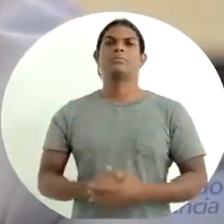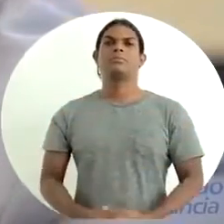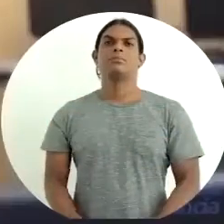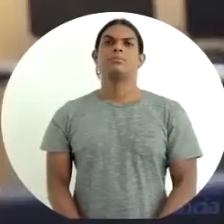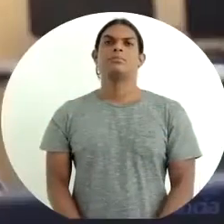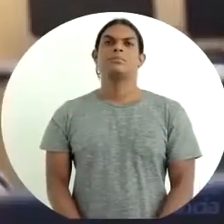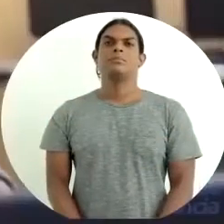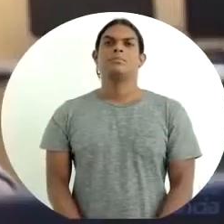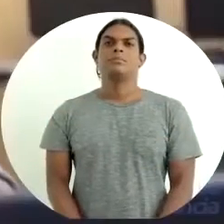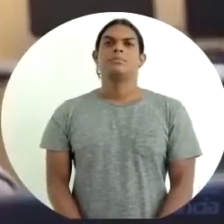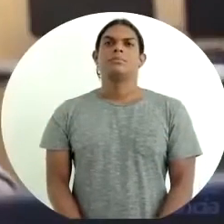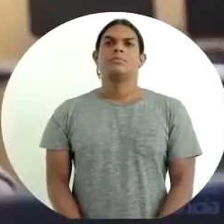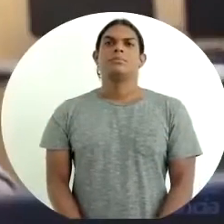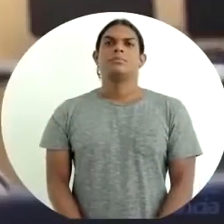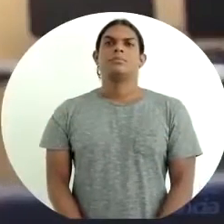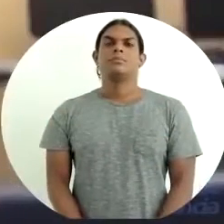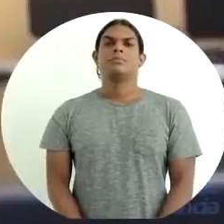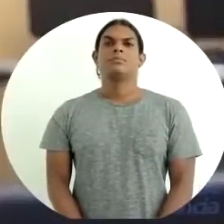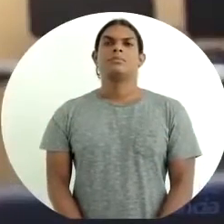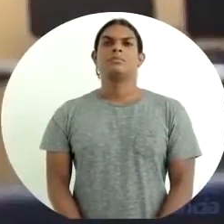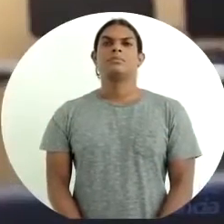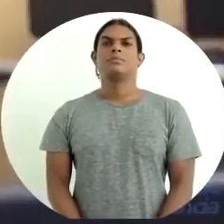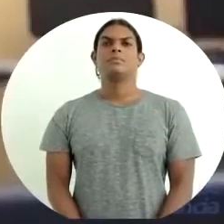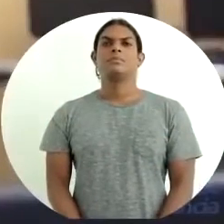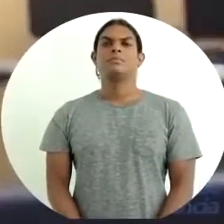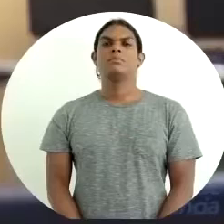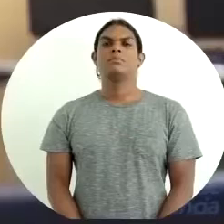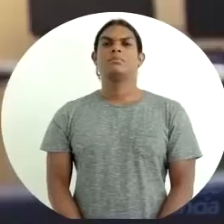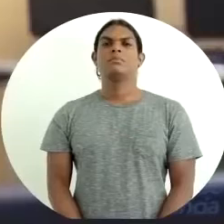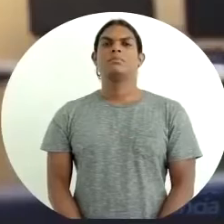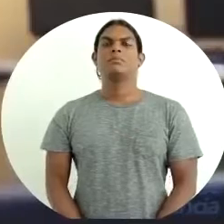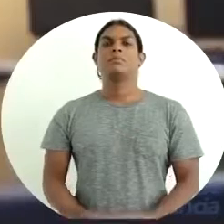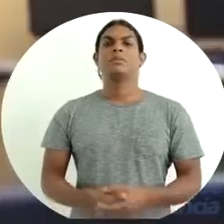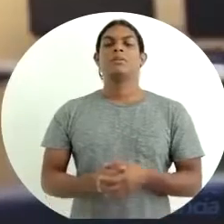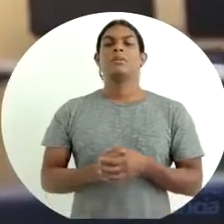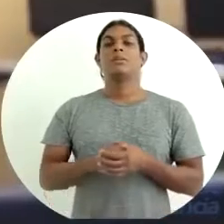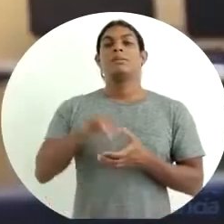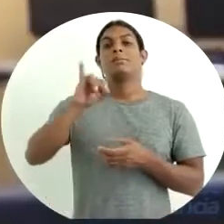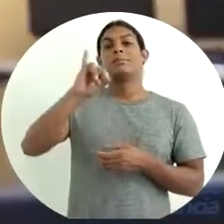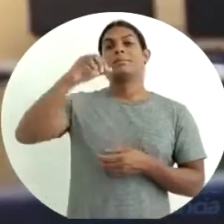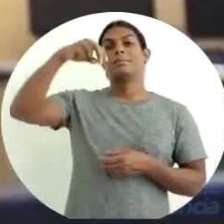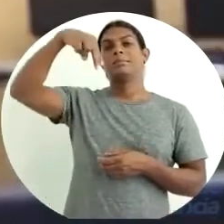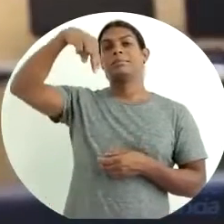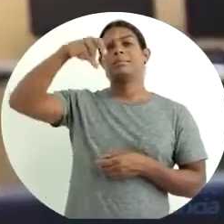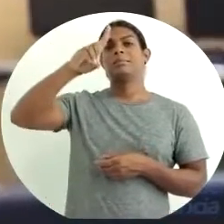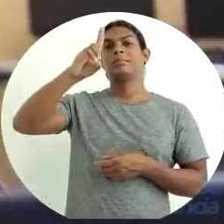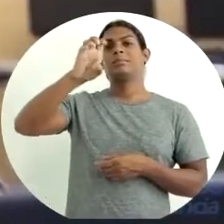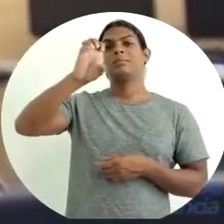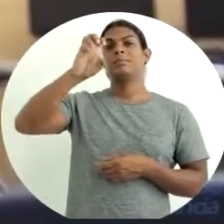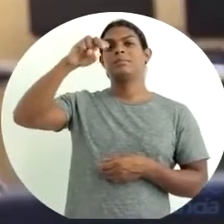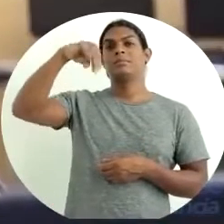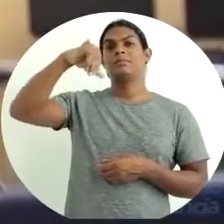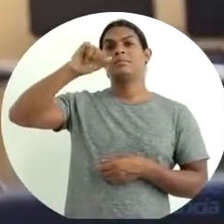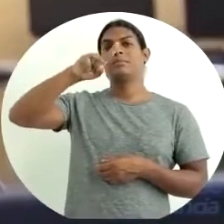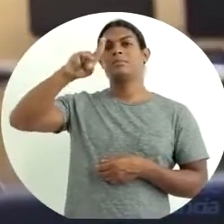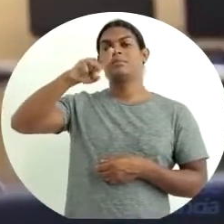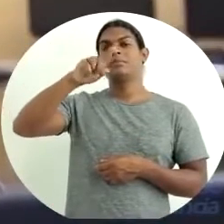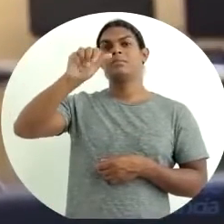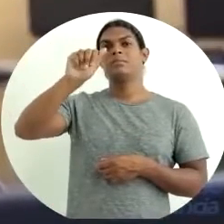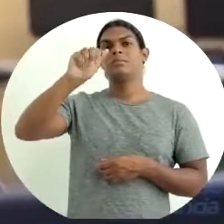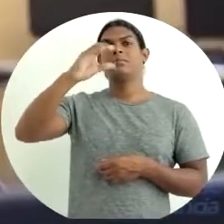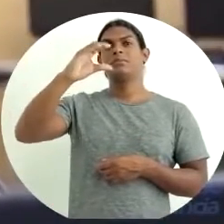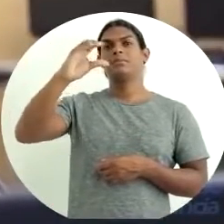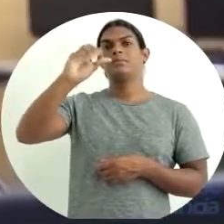sofridos. O auxílio-acidente, ele é a primeira indenização de um acidente de trabalho. É uma concessão do benefício